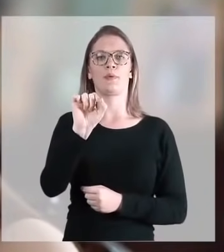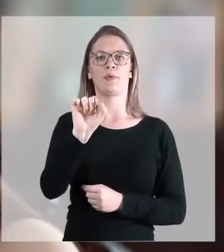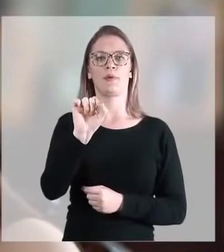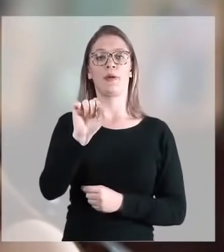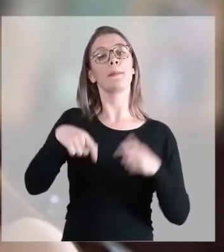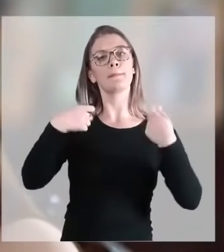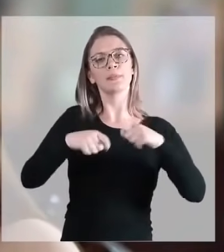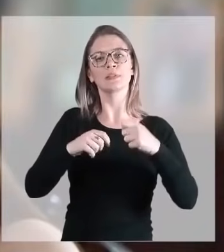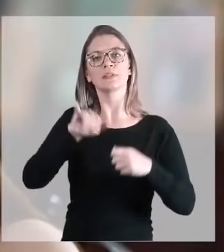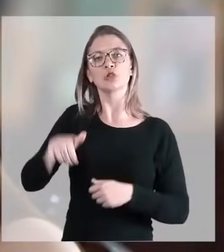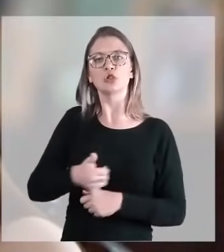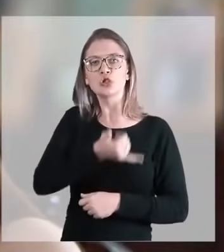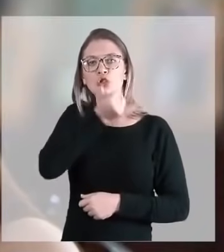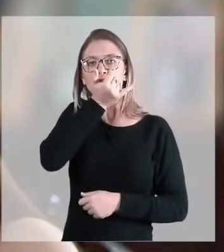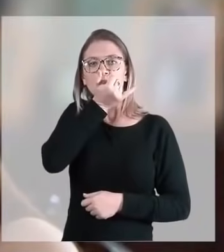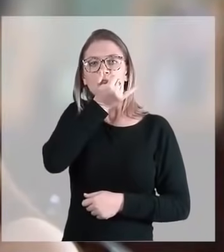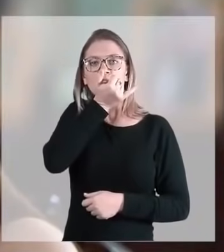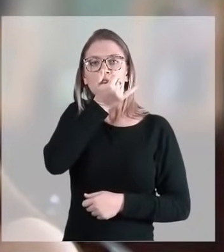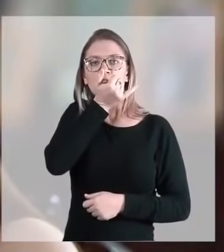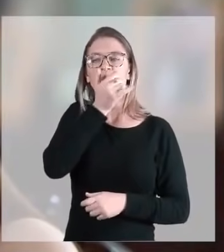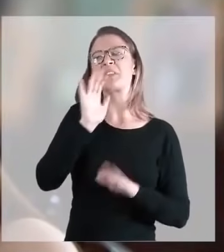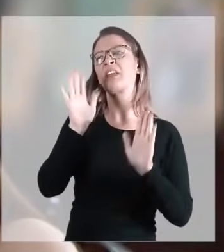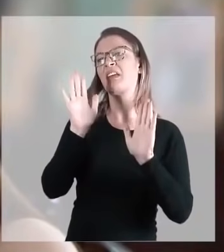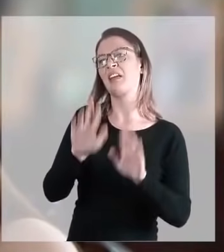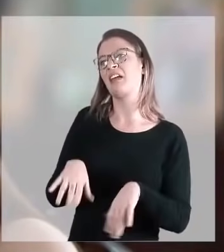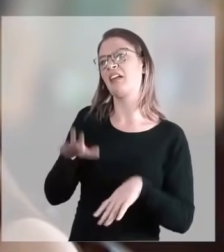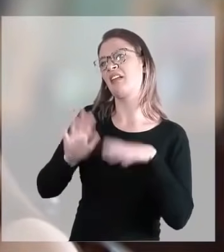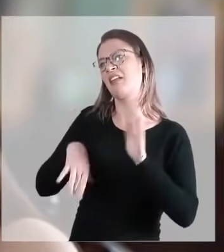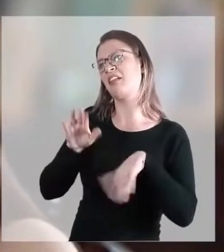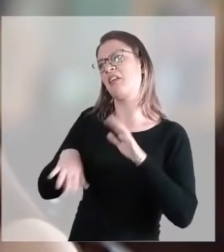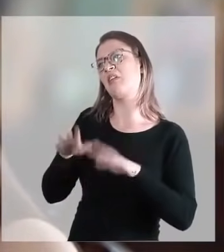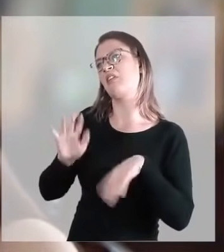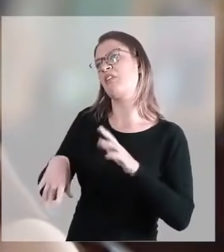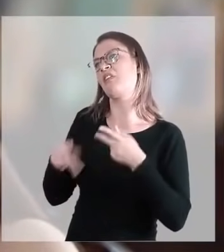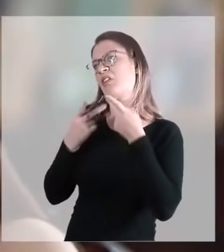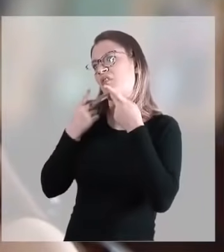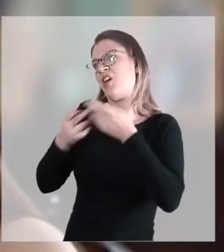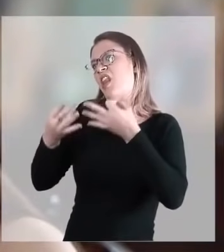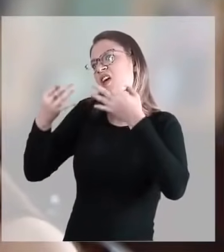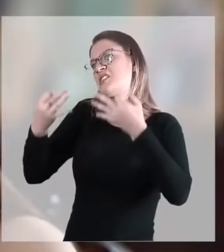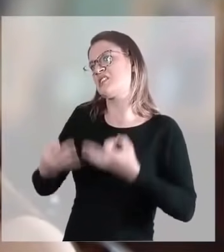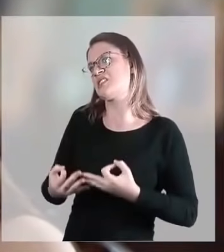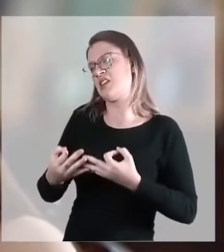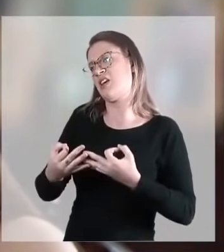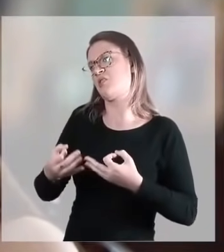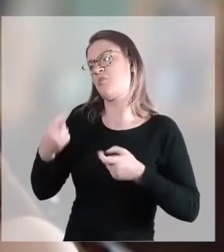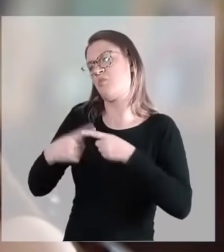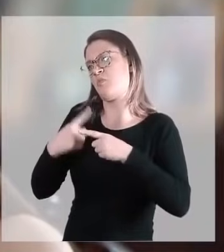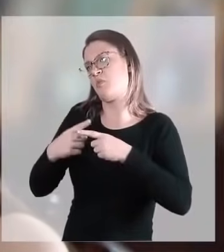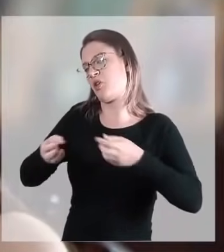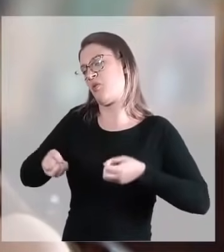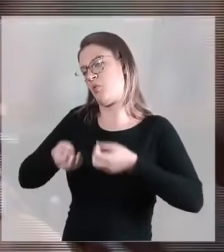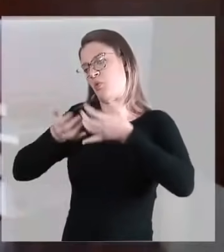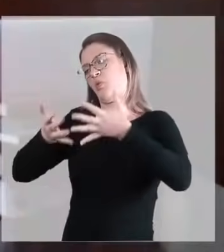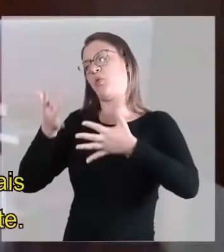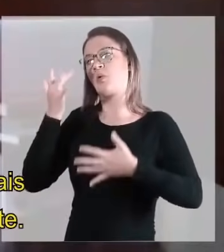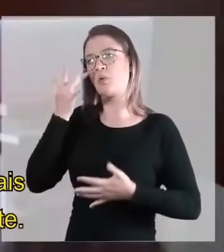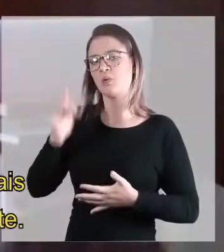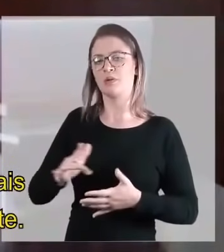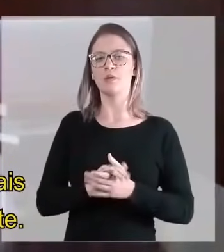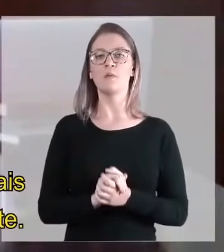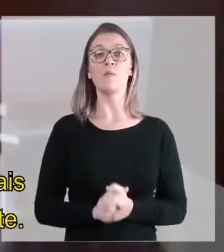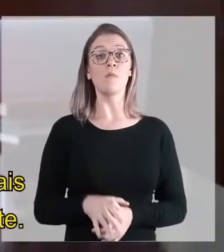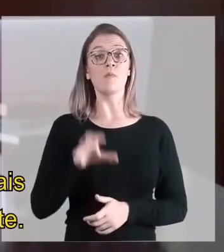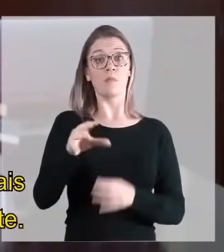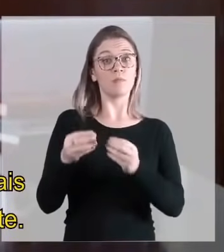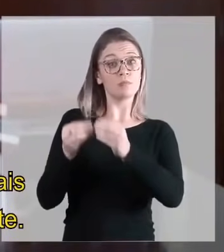que se justificar, ela diz: "Talvez eu tenha sido mal interpretada porque não tenha sabido me expressar corretamente." Esse é um